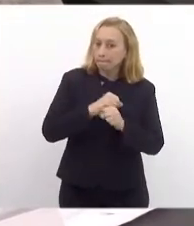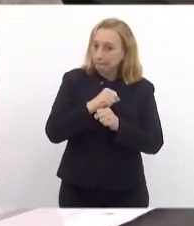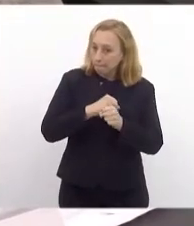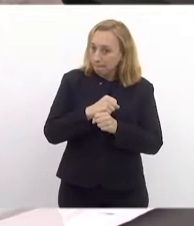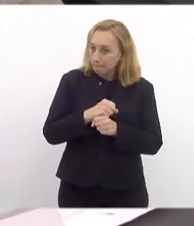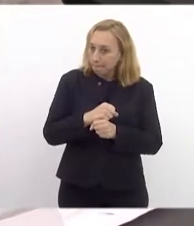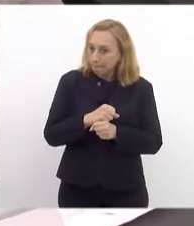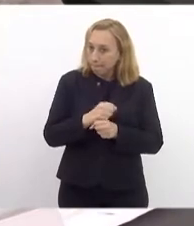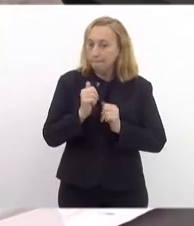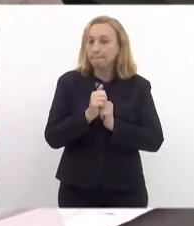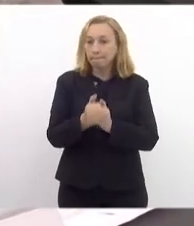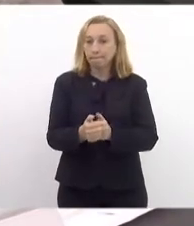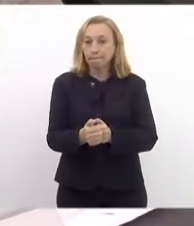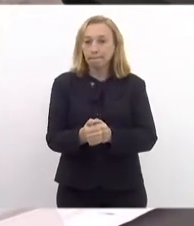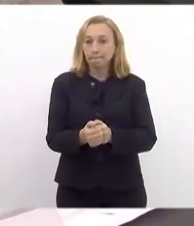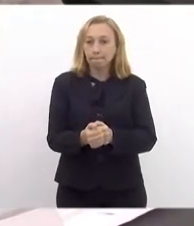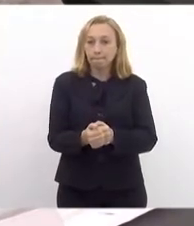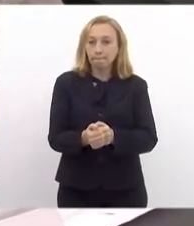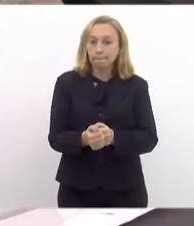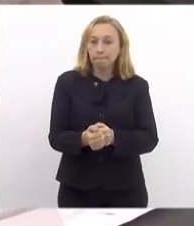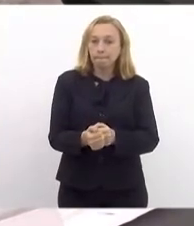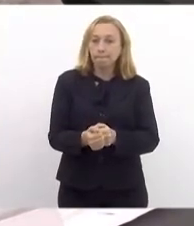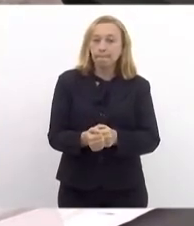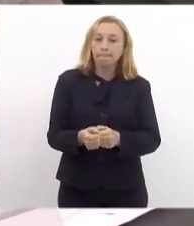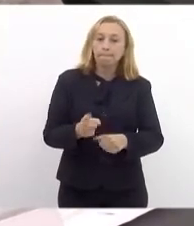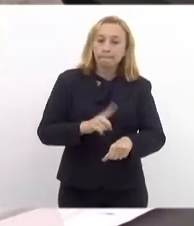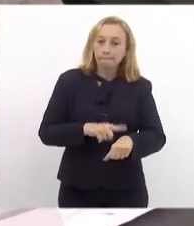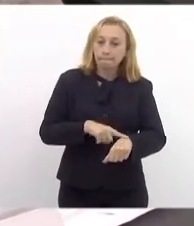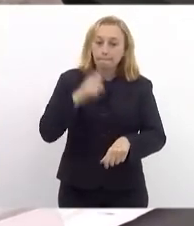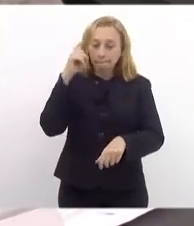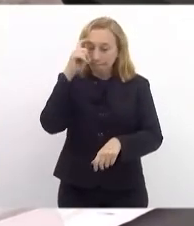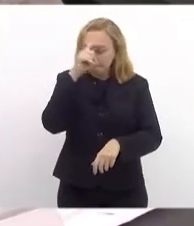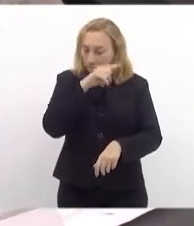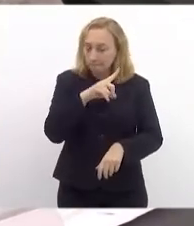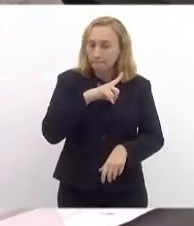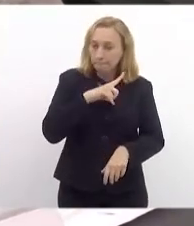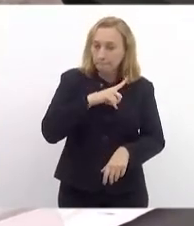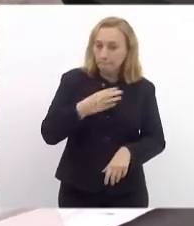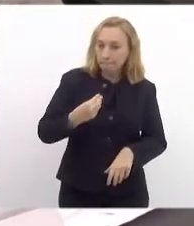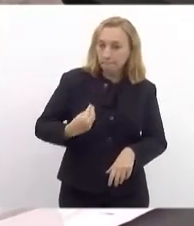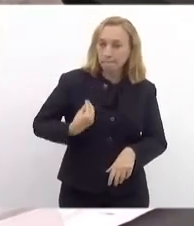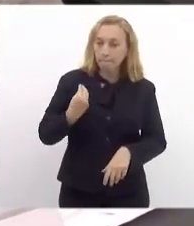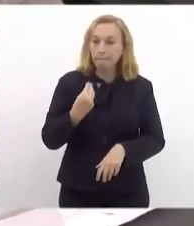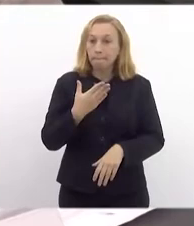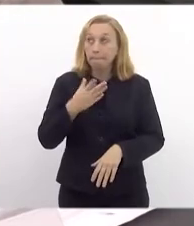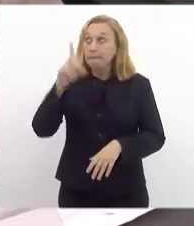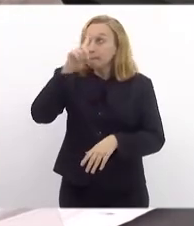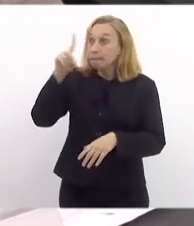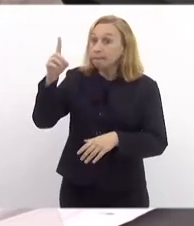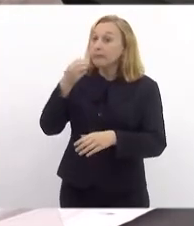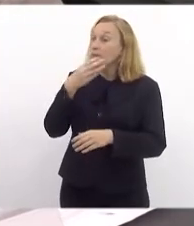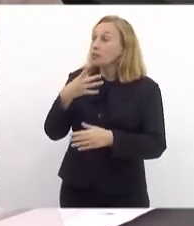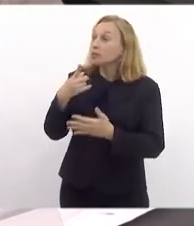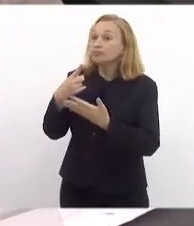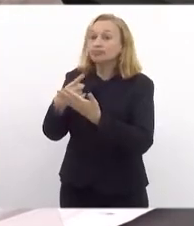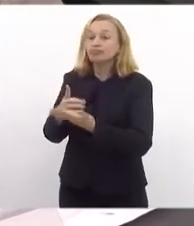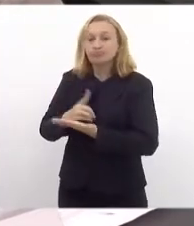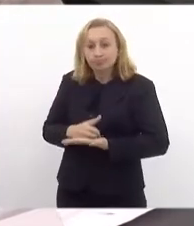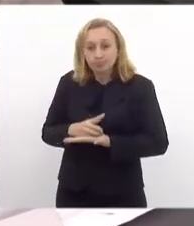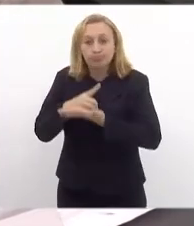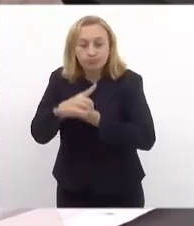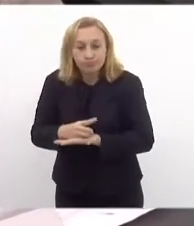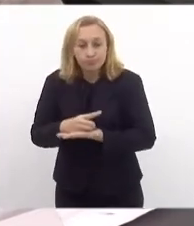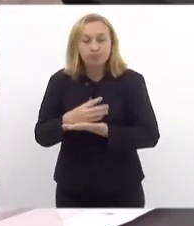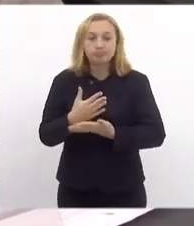anos acompanhou o deserto que eu vivi na minha vida acompanhou as dificuldades que eu vivi na minha vida mas Deus é muito bom Deus me ergueu E